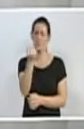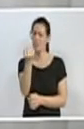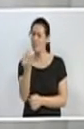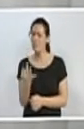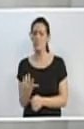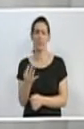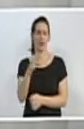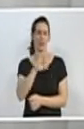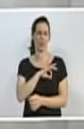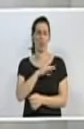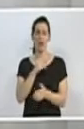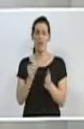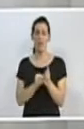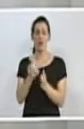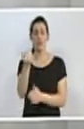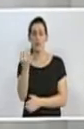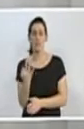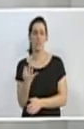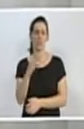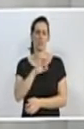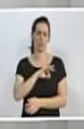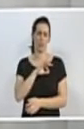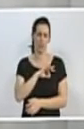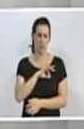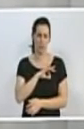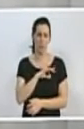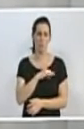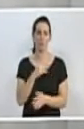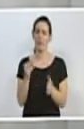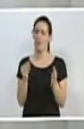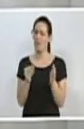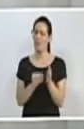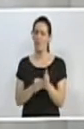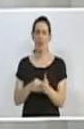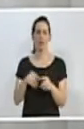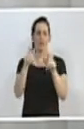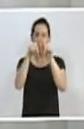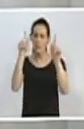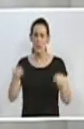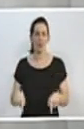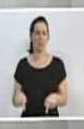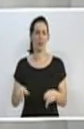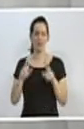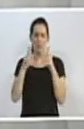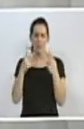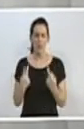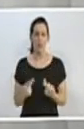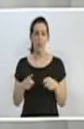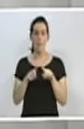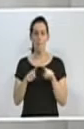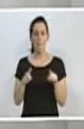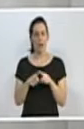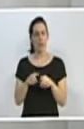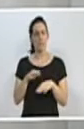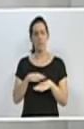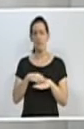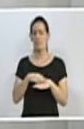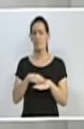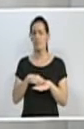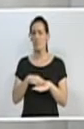a carência quantitativa, em outras palavras, a falta de efetivo humano, é superada com sobras